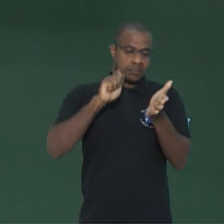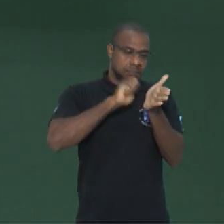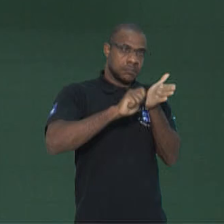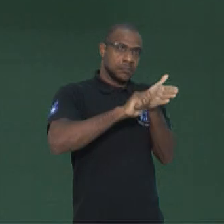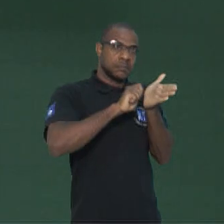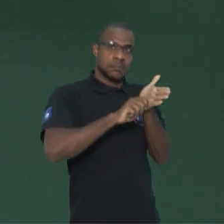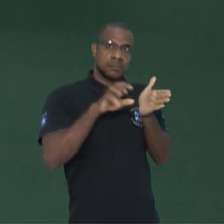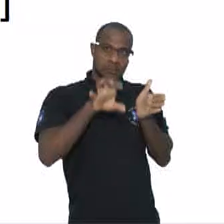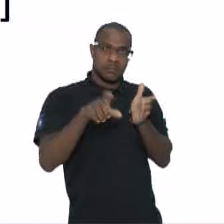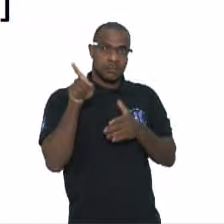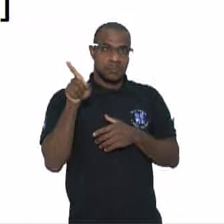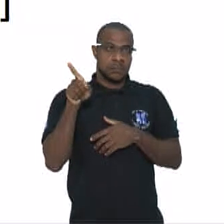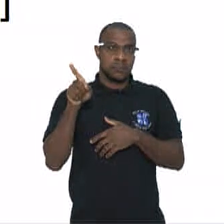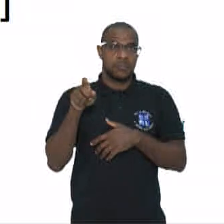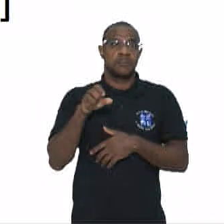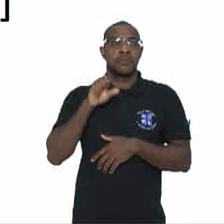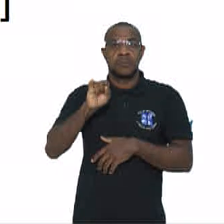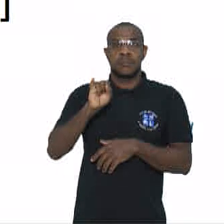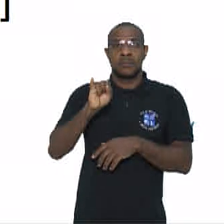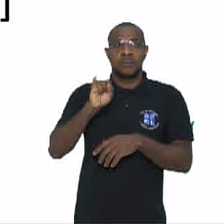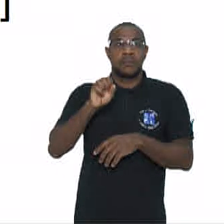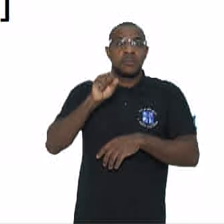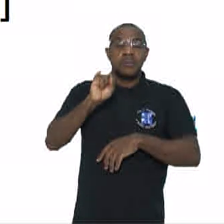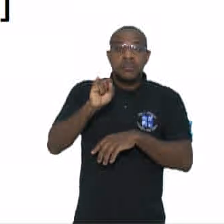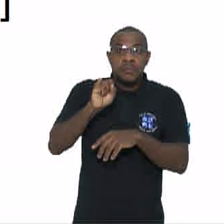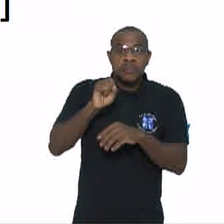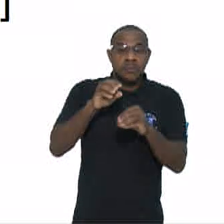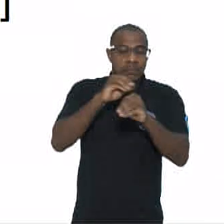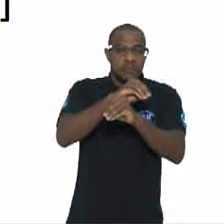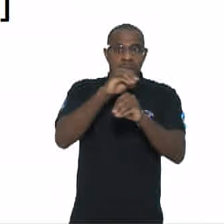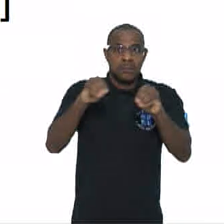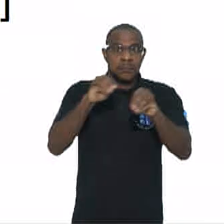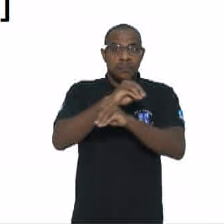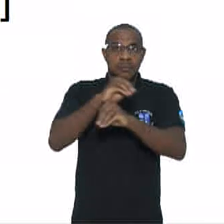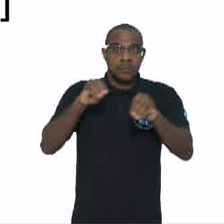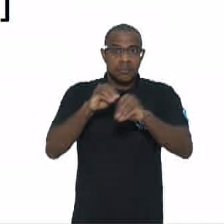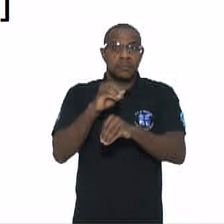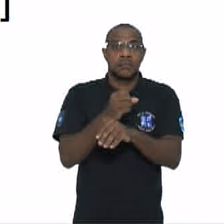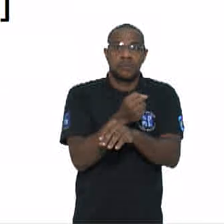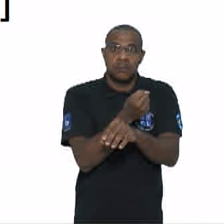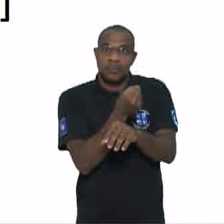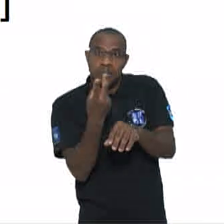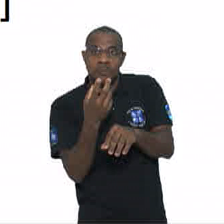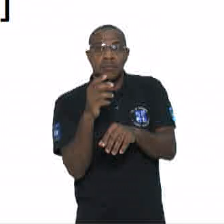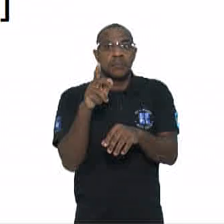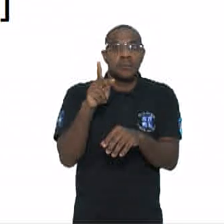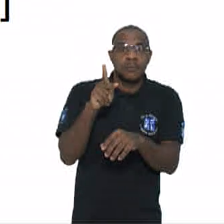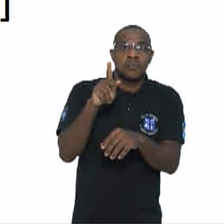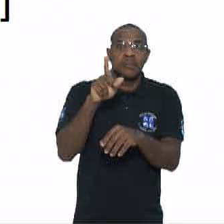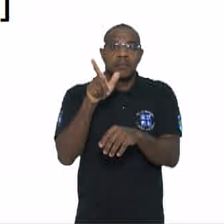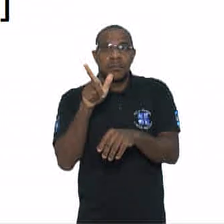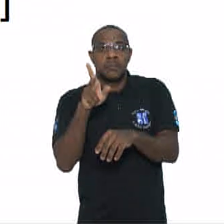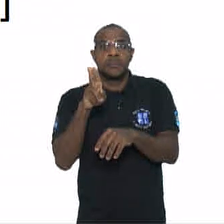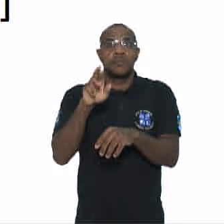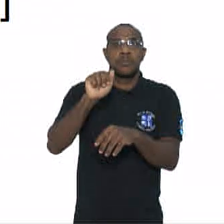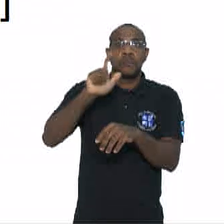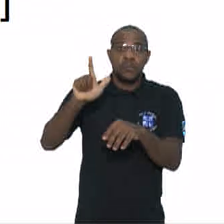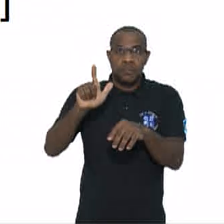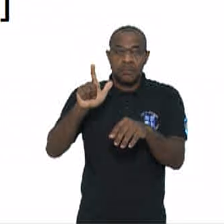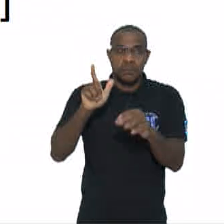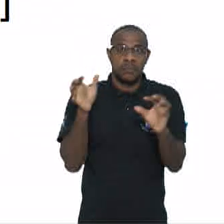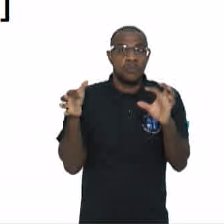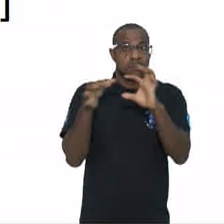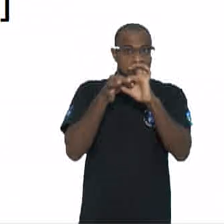desse jeito. Se o artigo vier no plural, a concordância deve ocorrer também no plural. Se não tiver